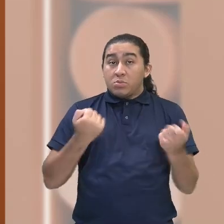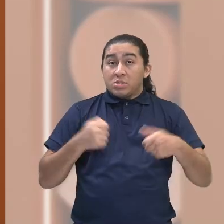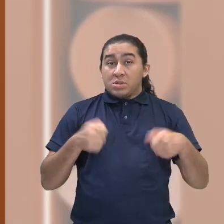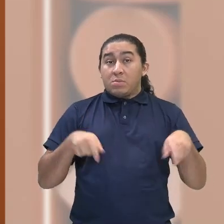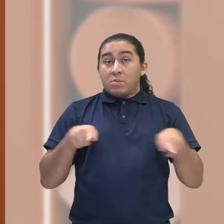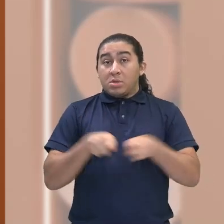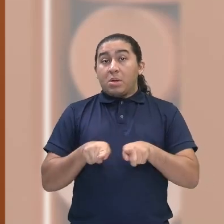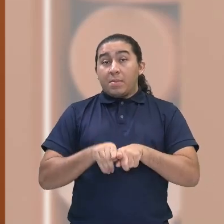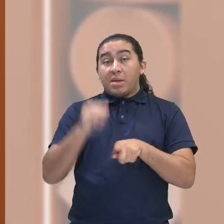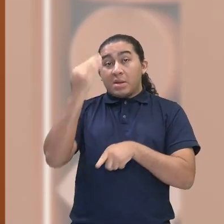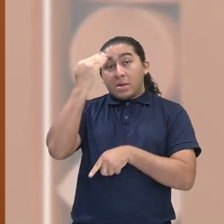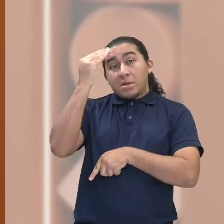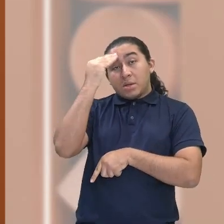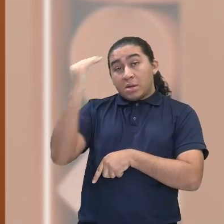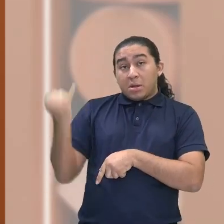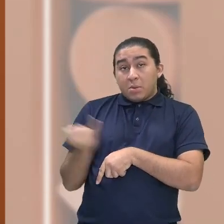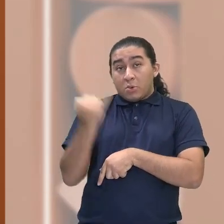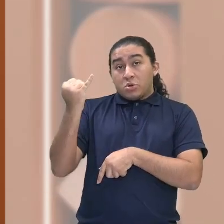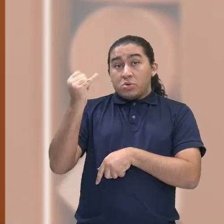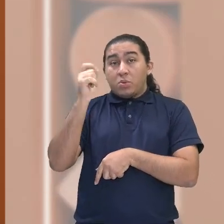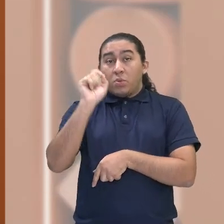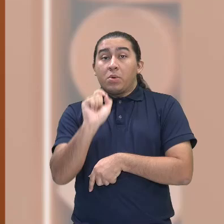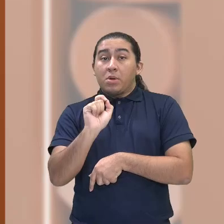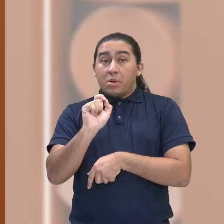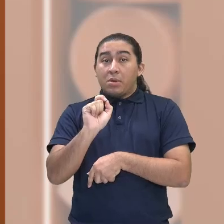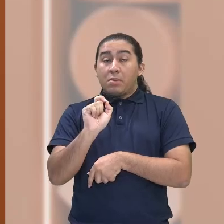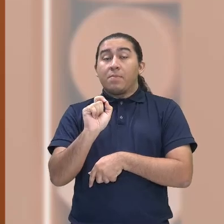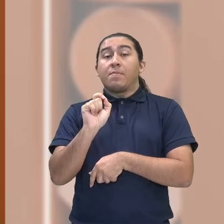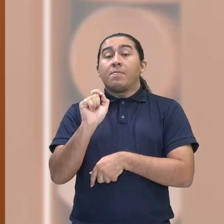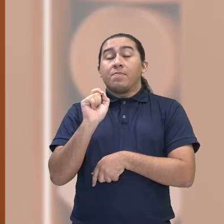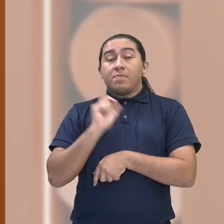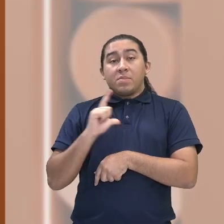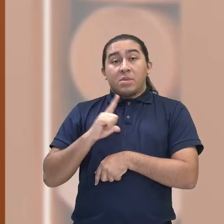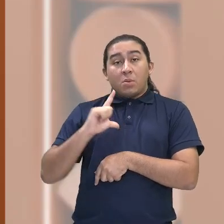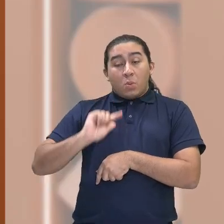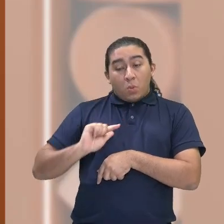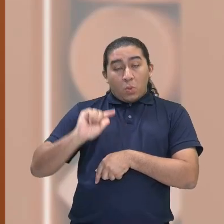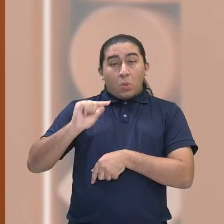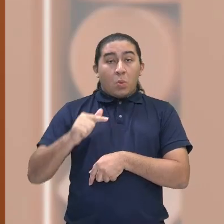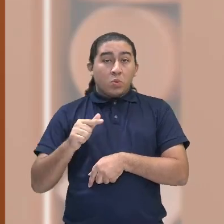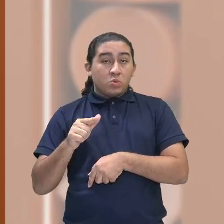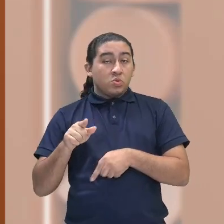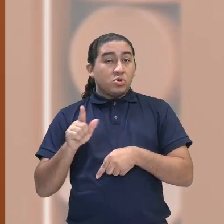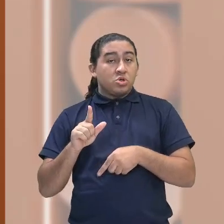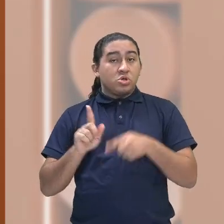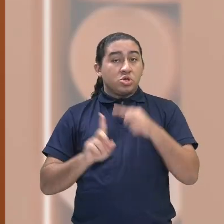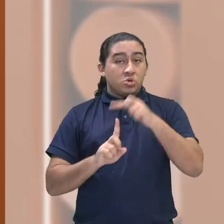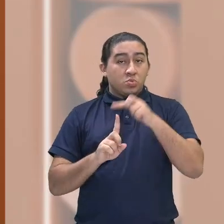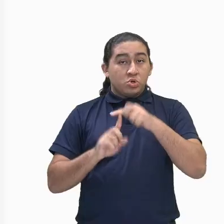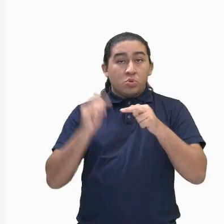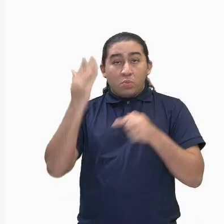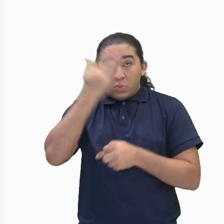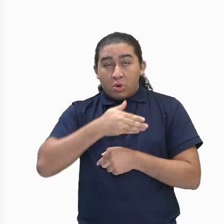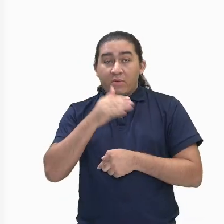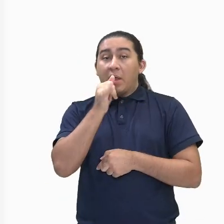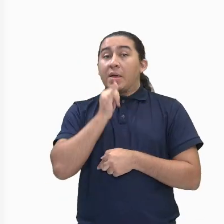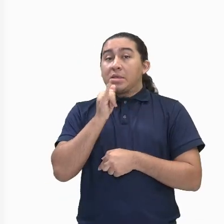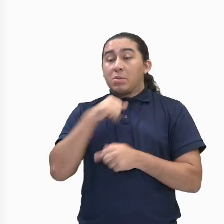também com os registros imateriais, como, por exemplo, a tradição oral.